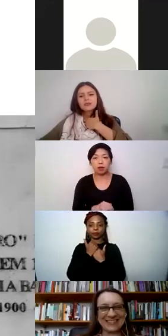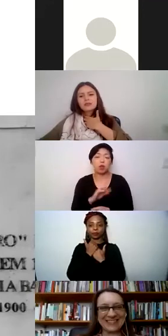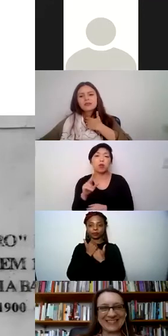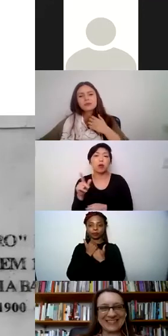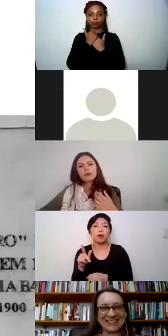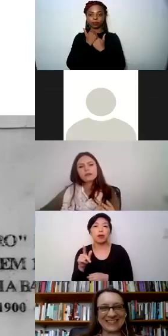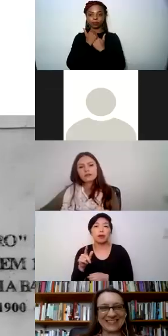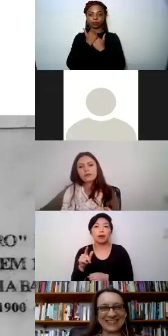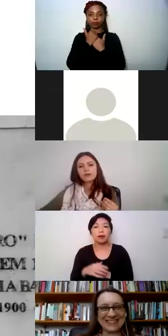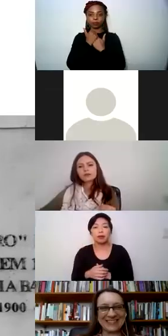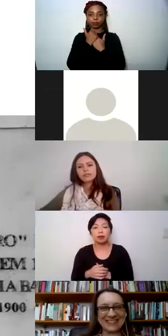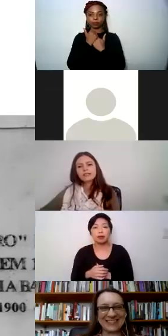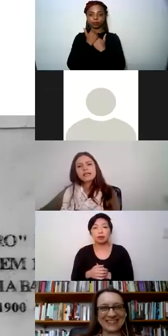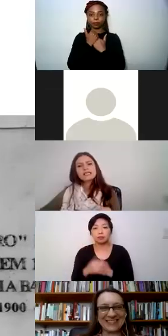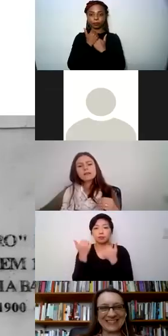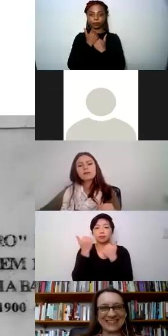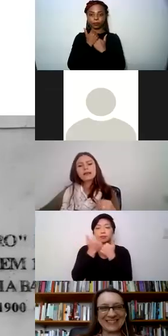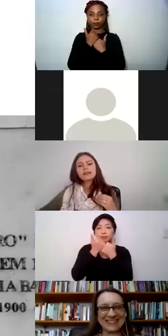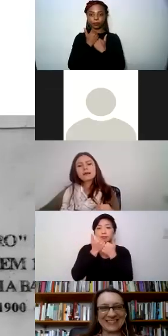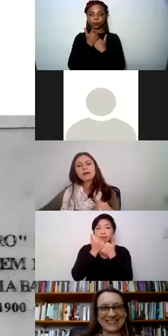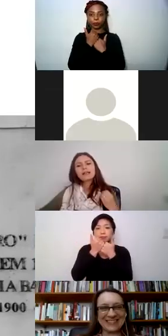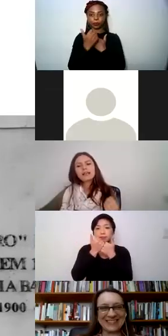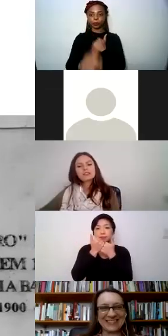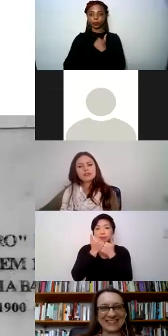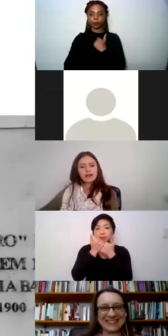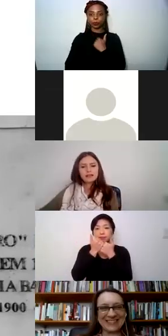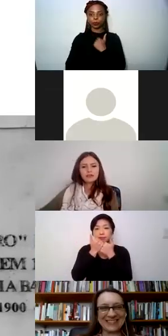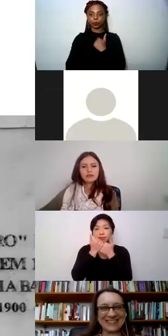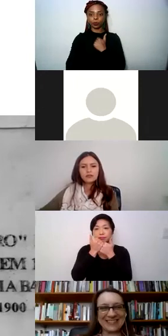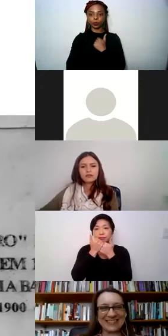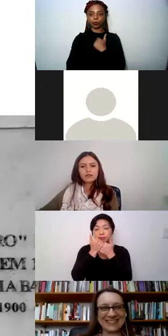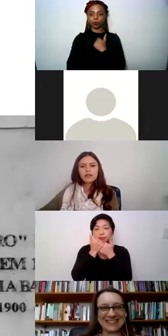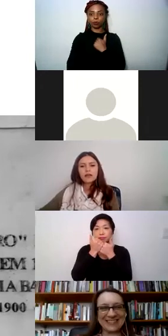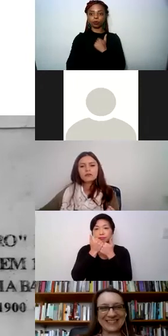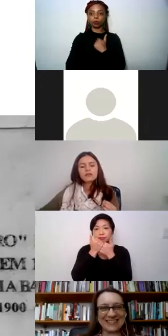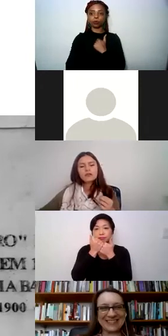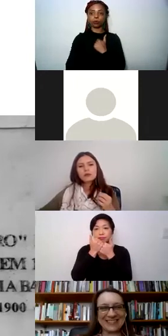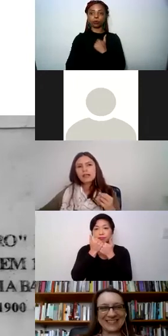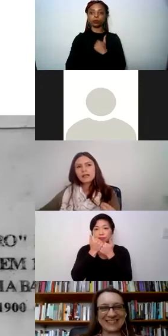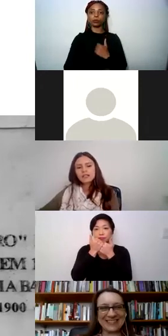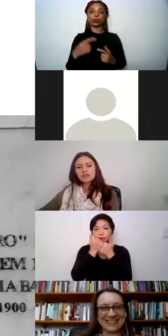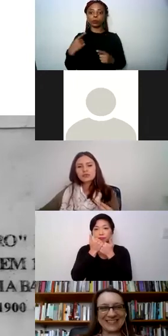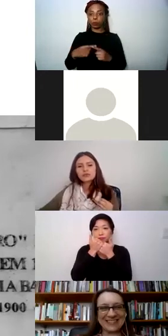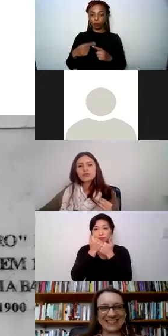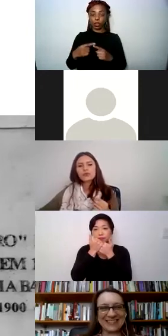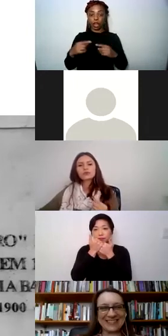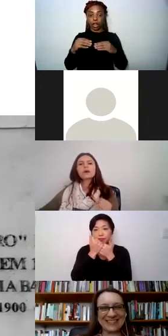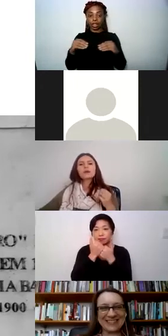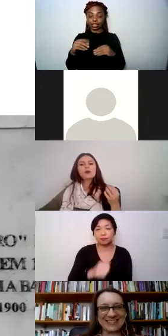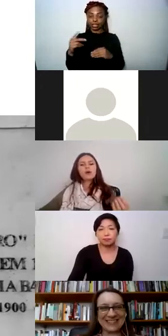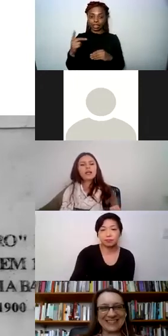ambos elas foram postas em uma urna e sepultadas na parede da casa de vidro é um sinônimo claro de um